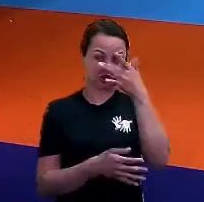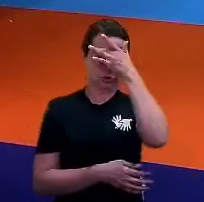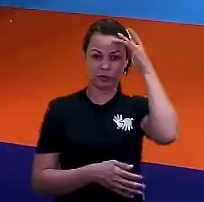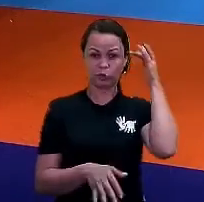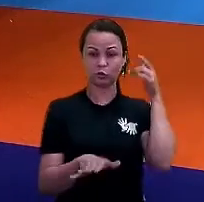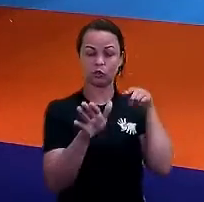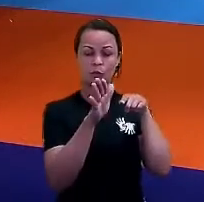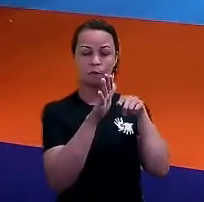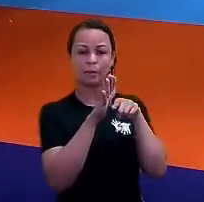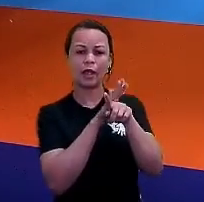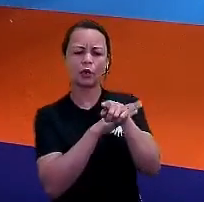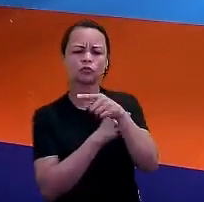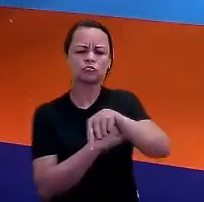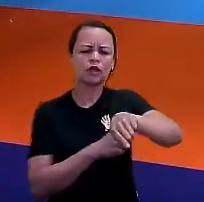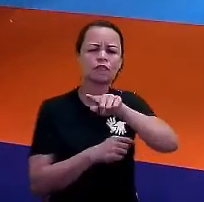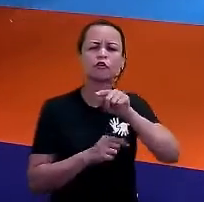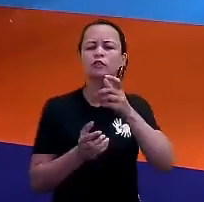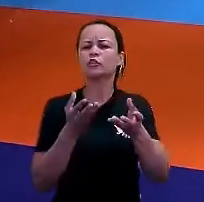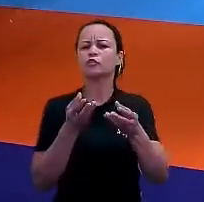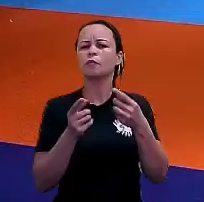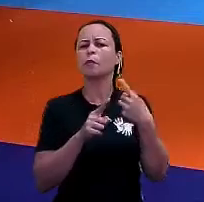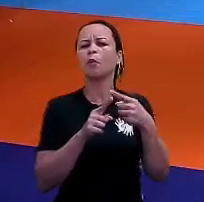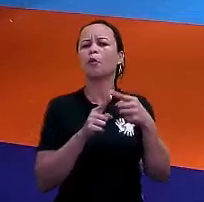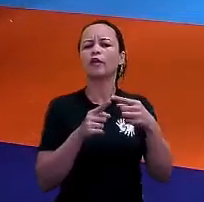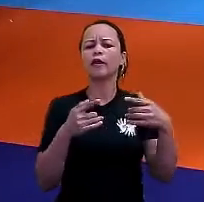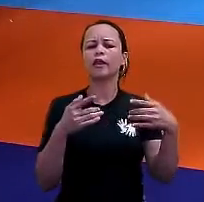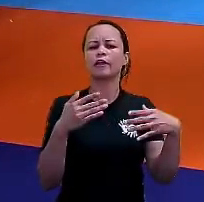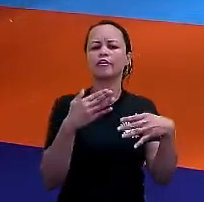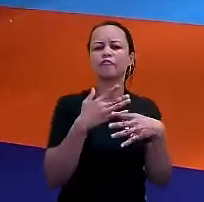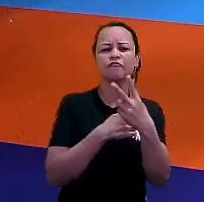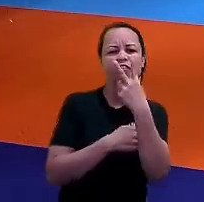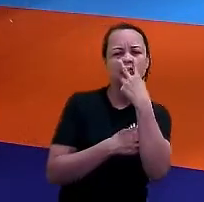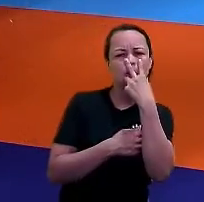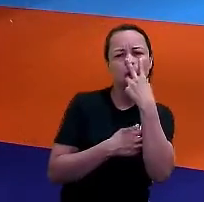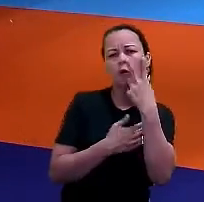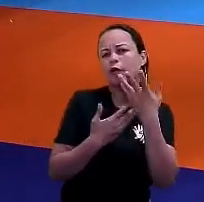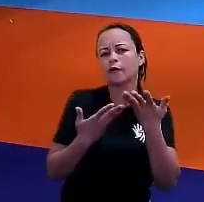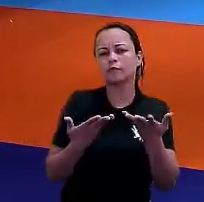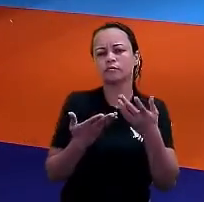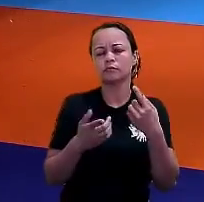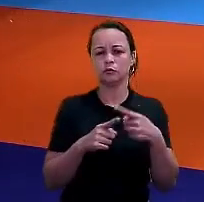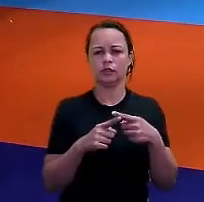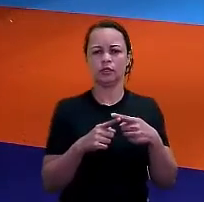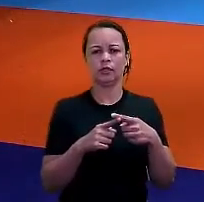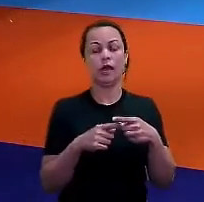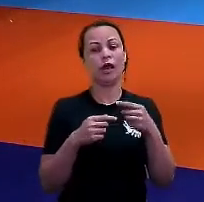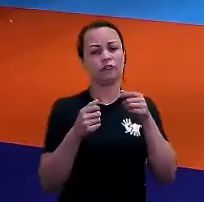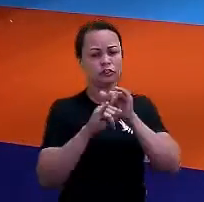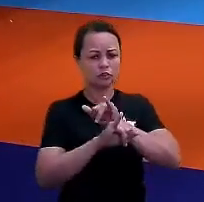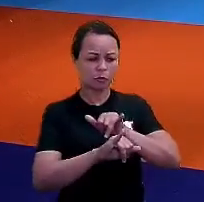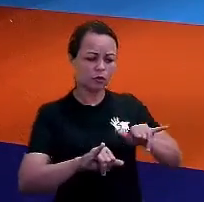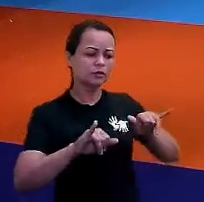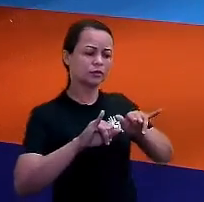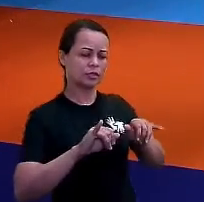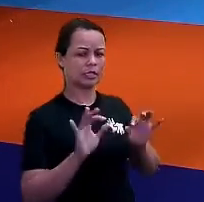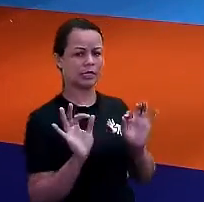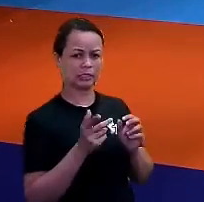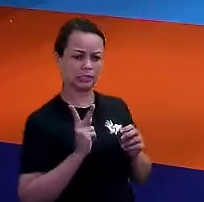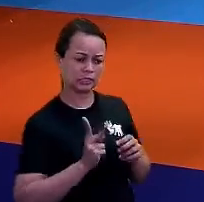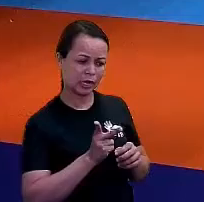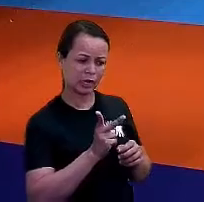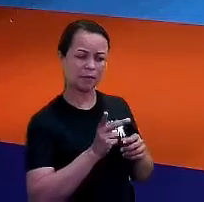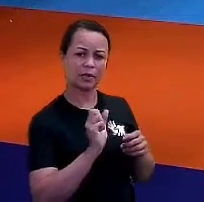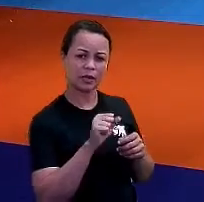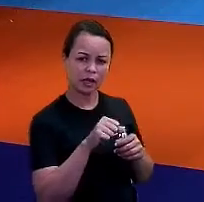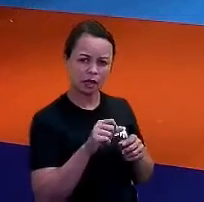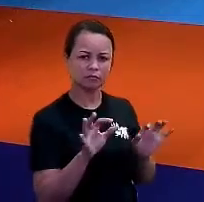que chama-se Vitória de Santo Antão, aí vocês podem dizer, nem sempre foi assim. É